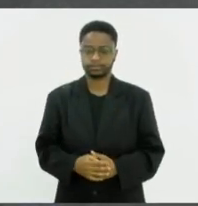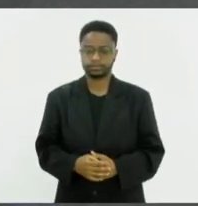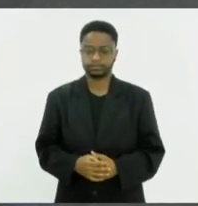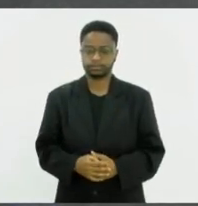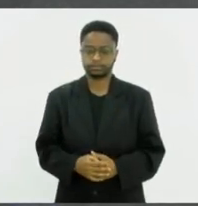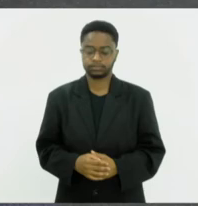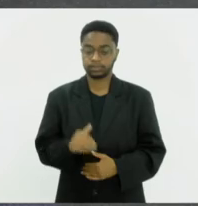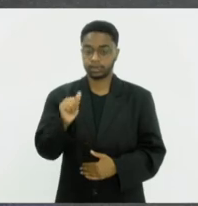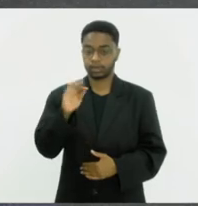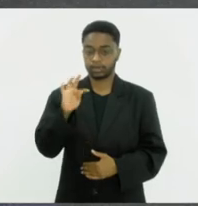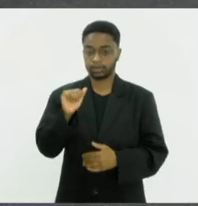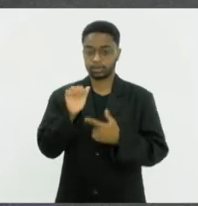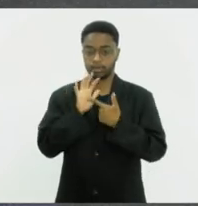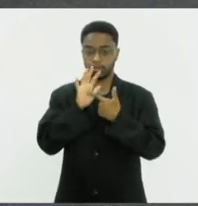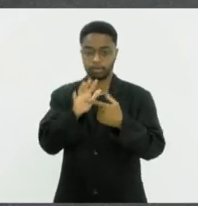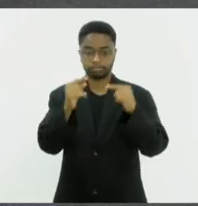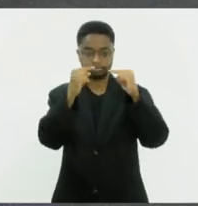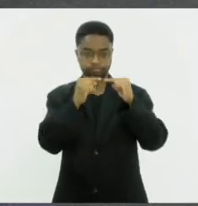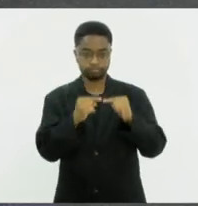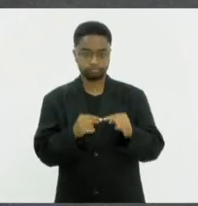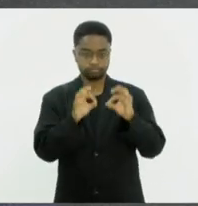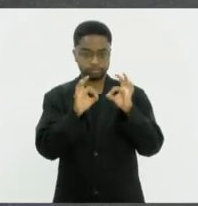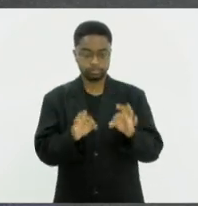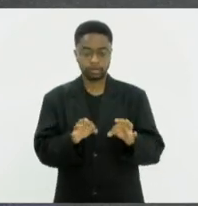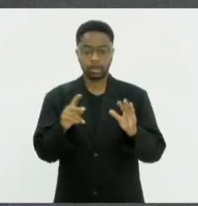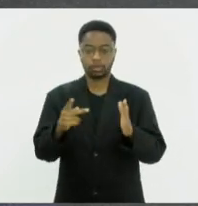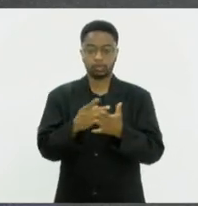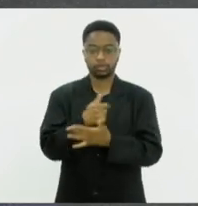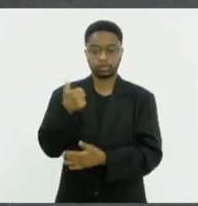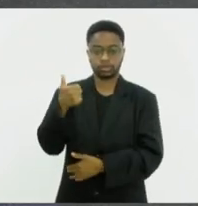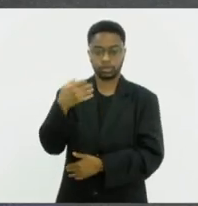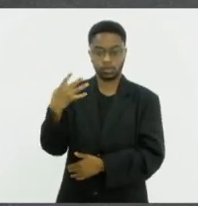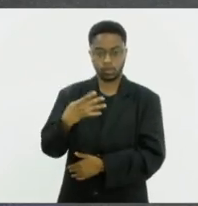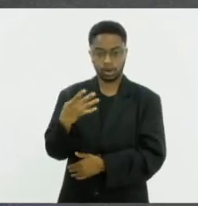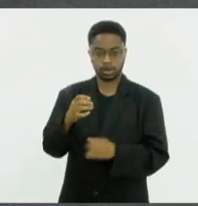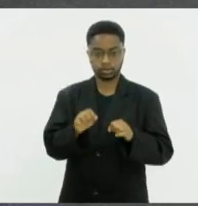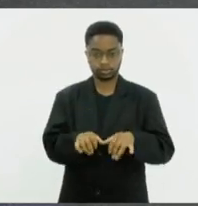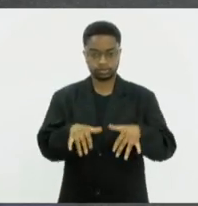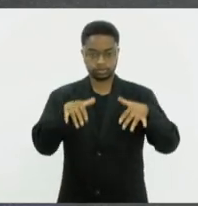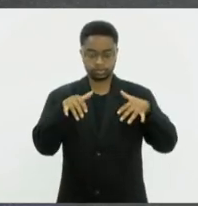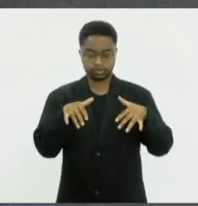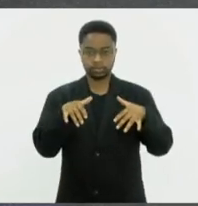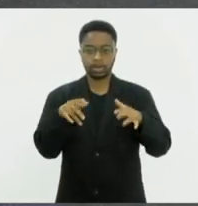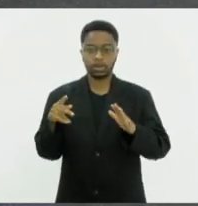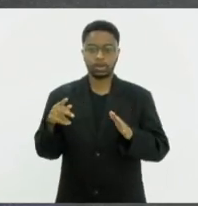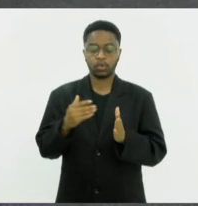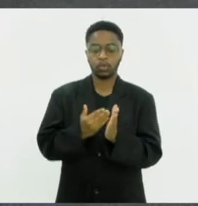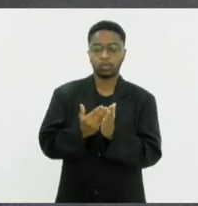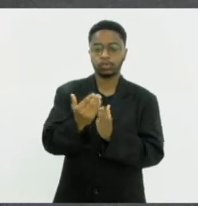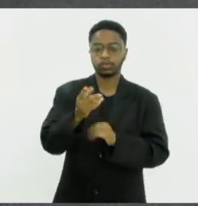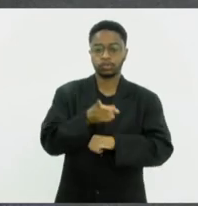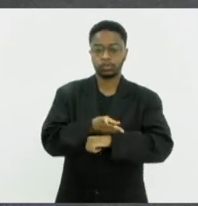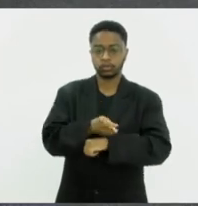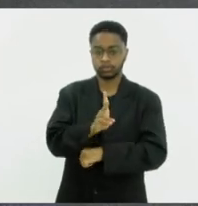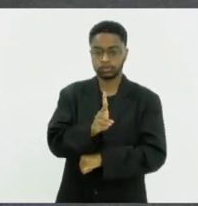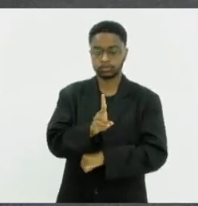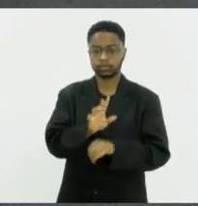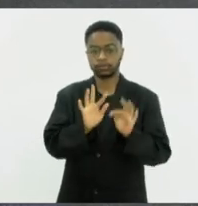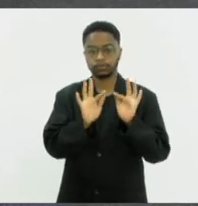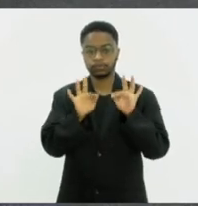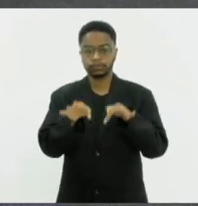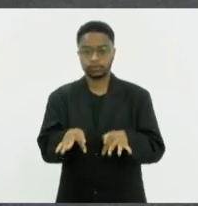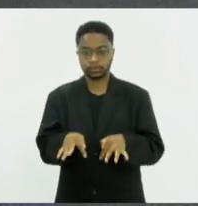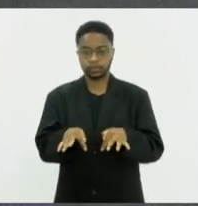A ata reflete com exatidão o ocorrido na 14ª sessão ordinária, que, iniciada às 14 horas,